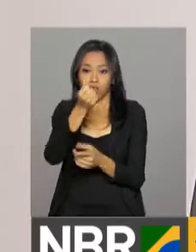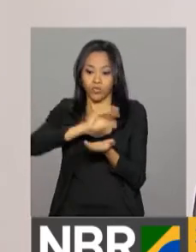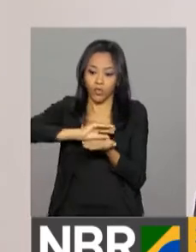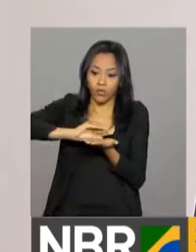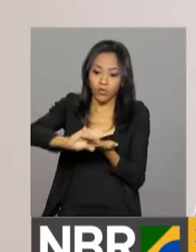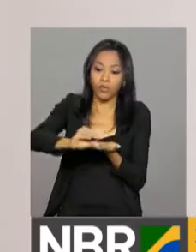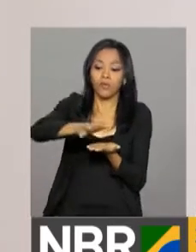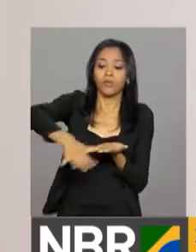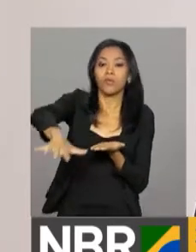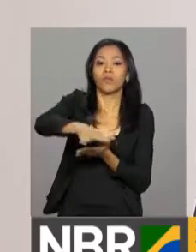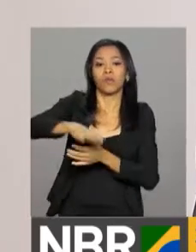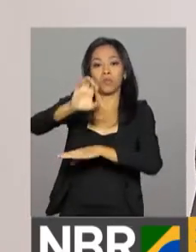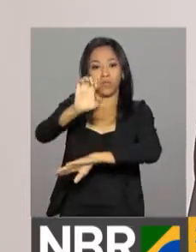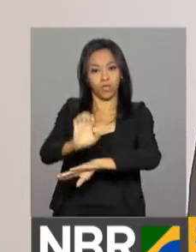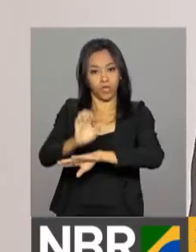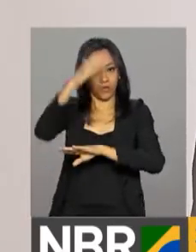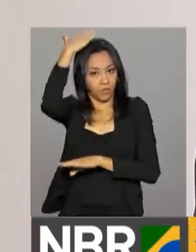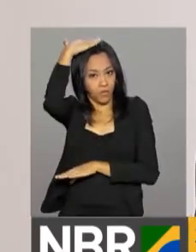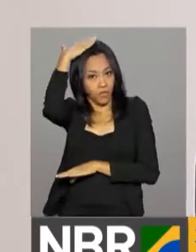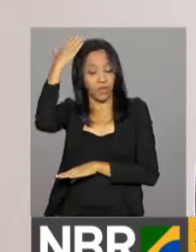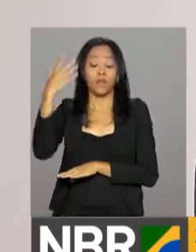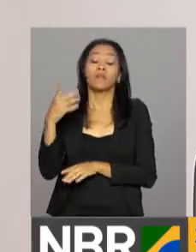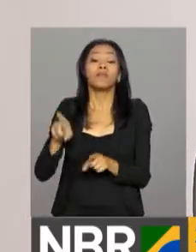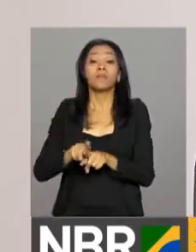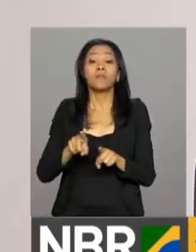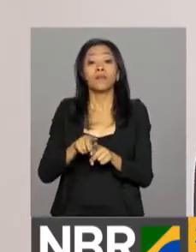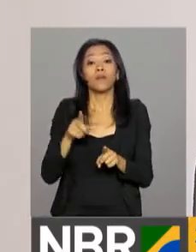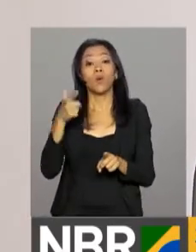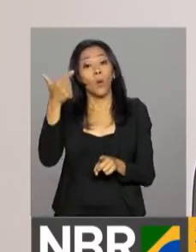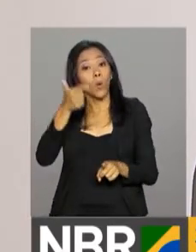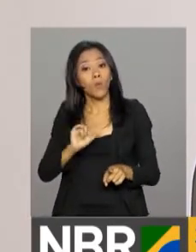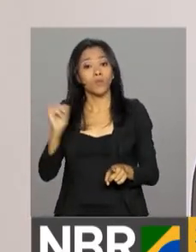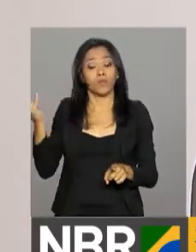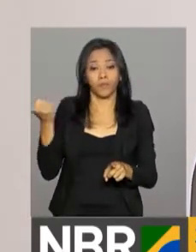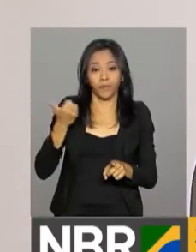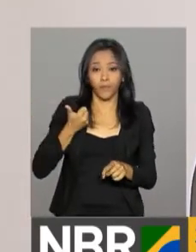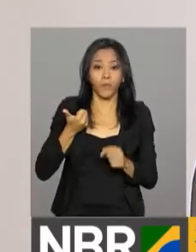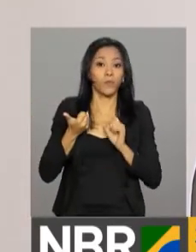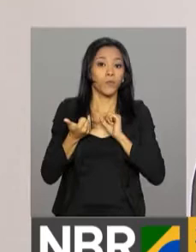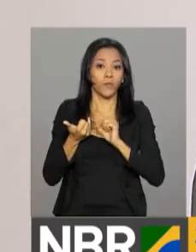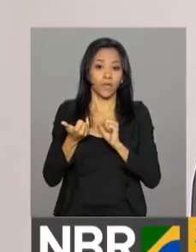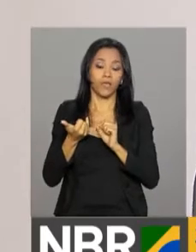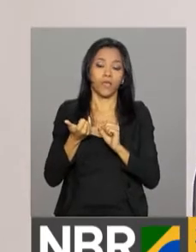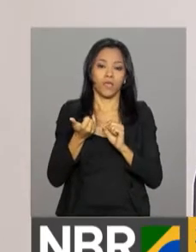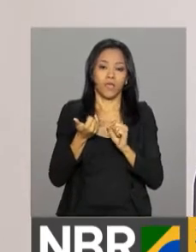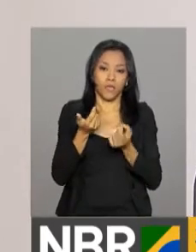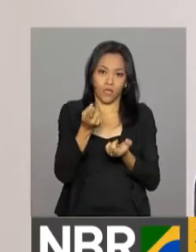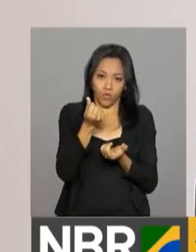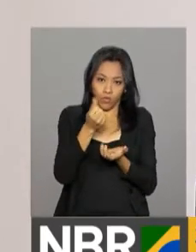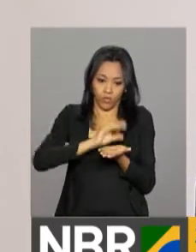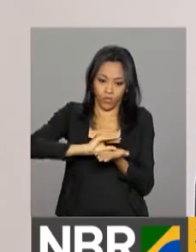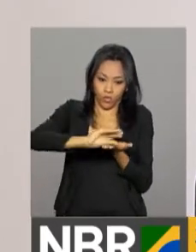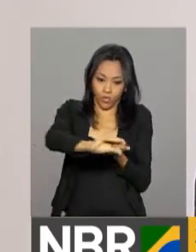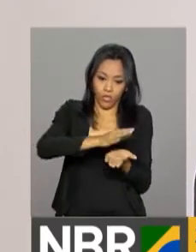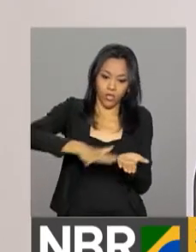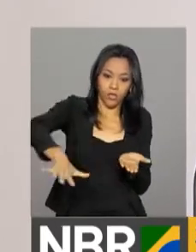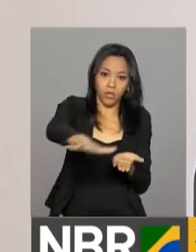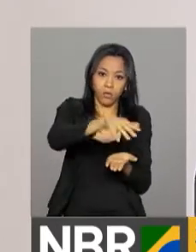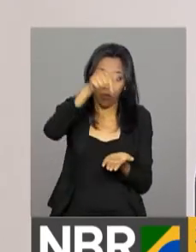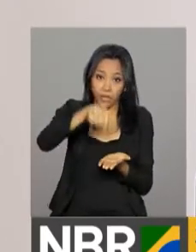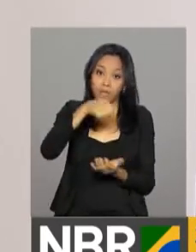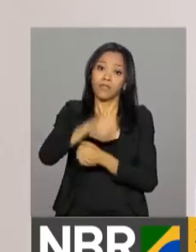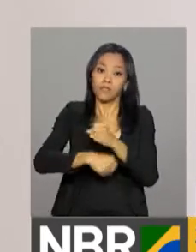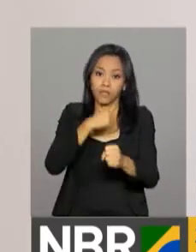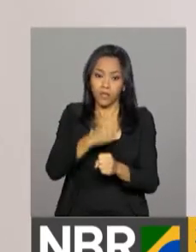do pará é mais do que isso eu tenho notícia de que a nossa verba para saneamento neste ano a verba significativa